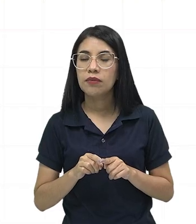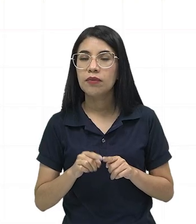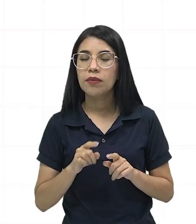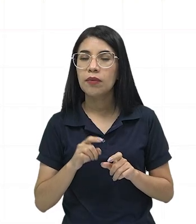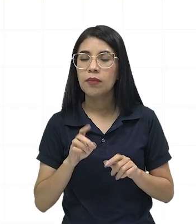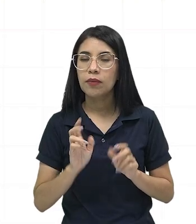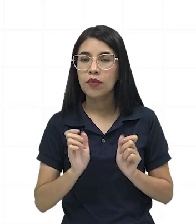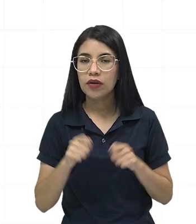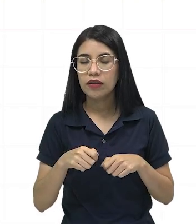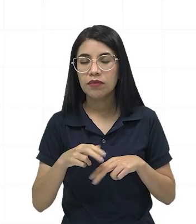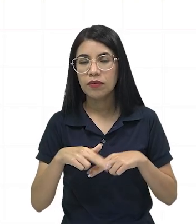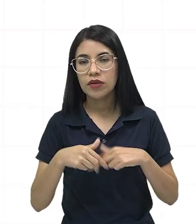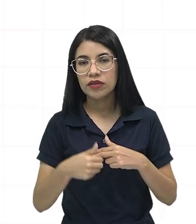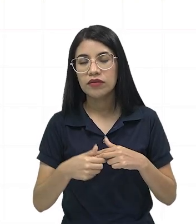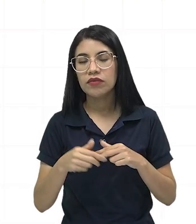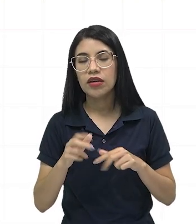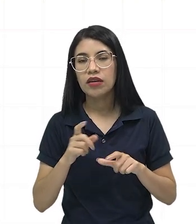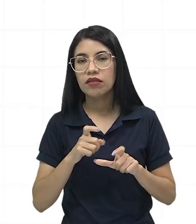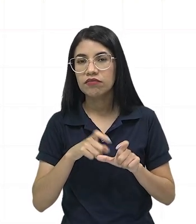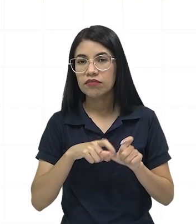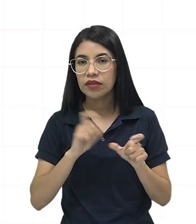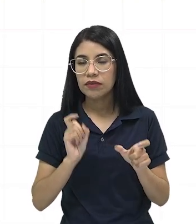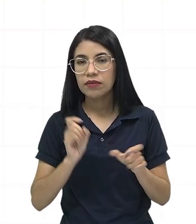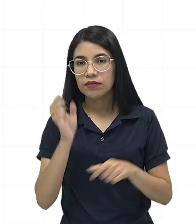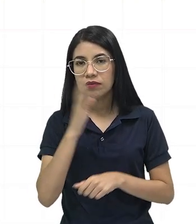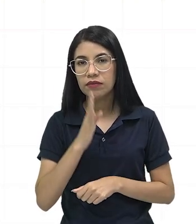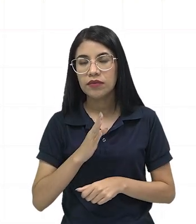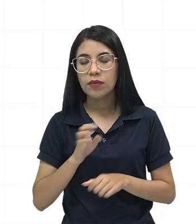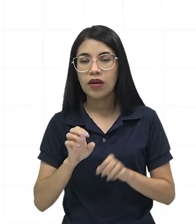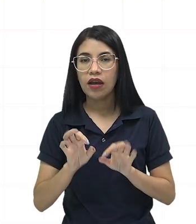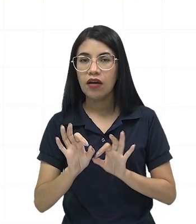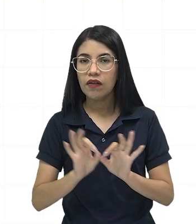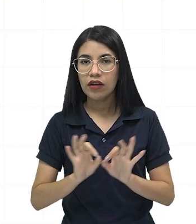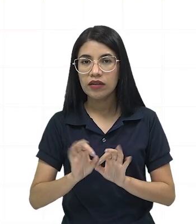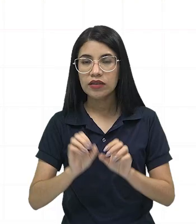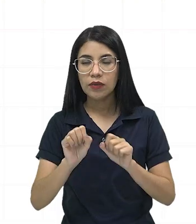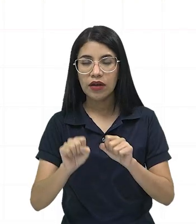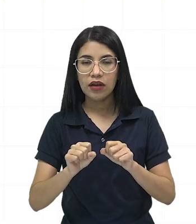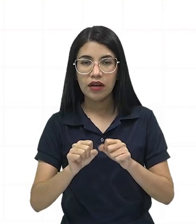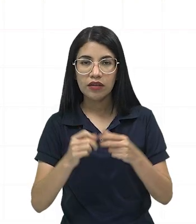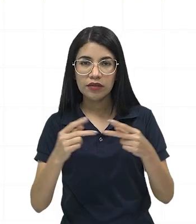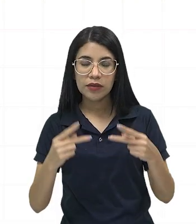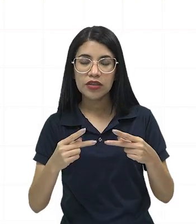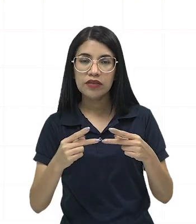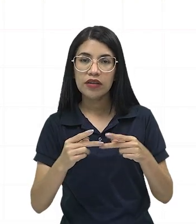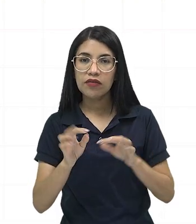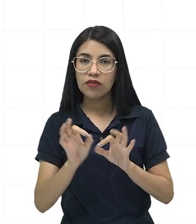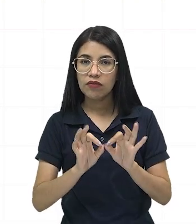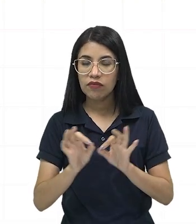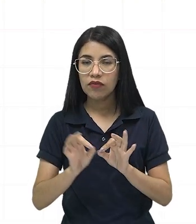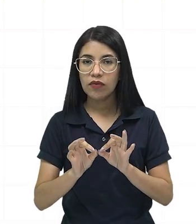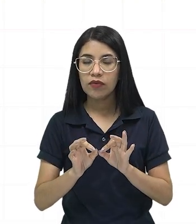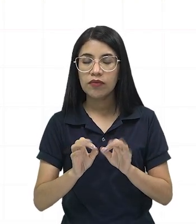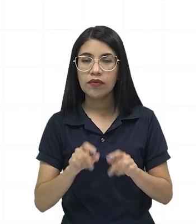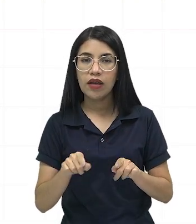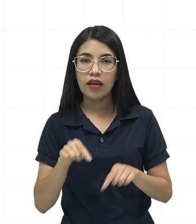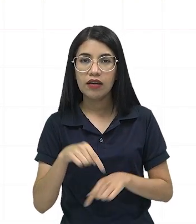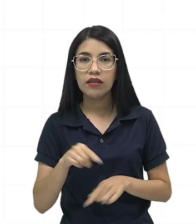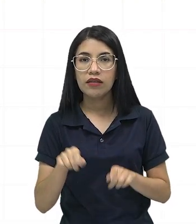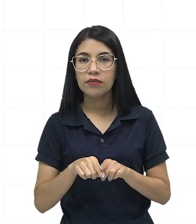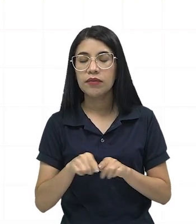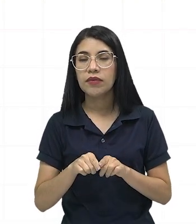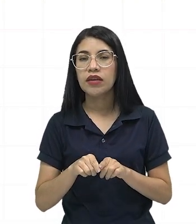tornar independente, por toda a estrutura administrativa que é montada e deixada aqui. Além, claro, da